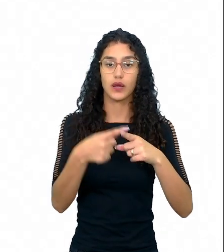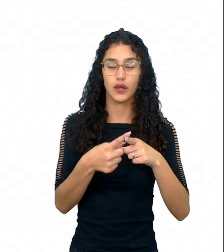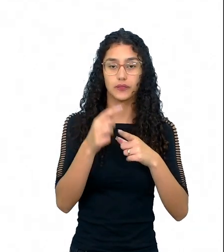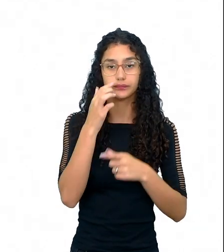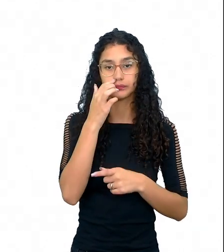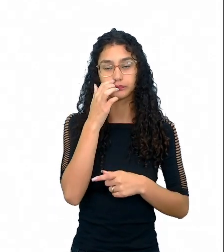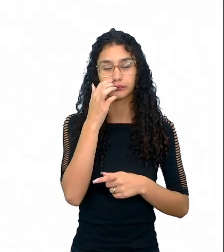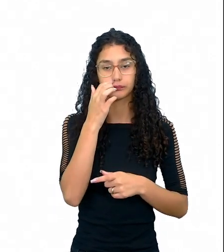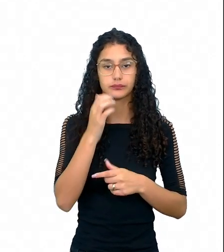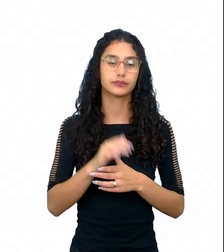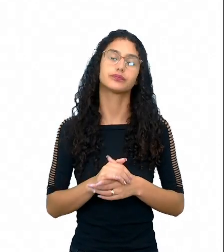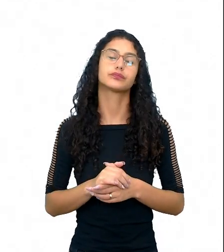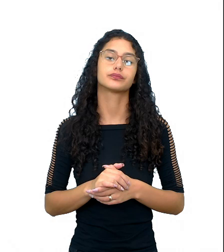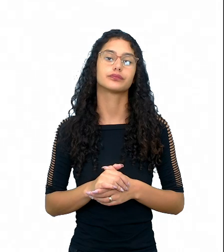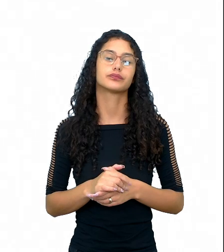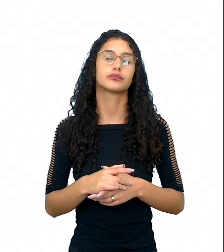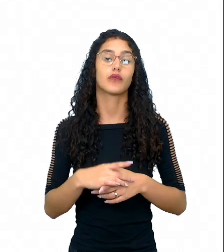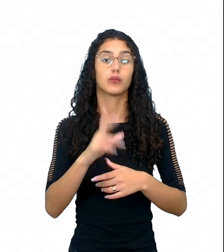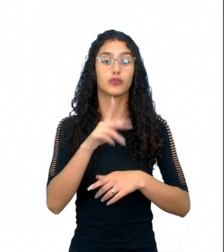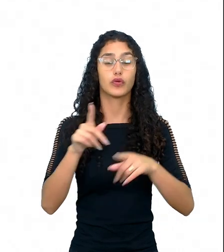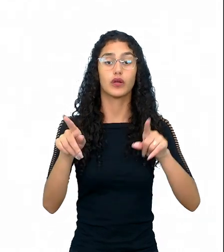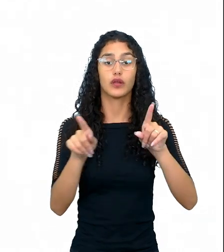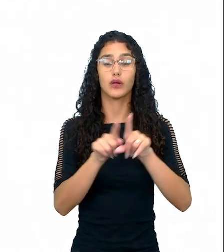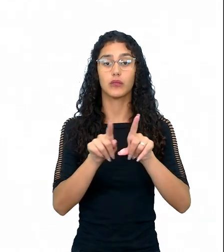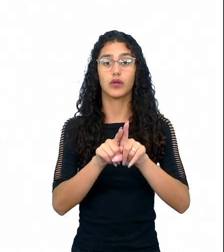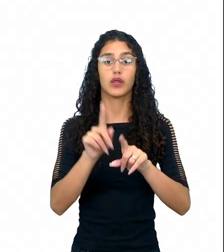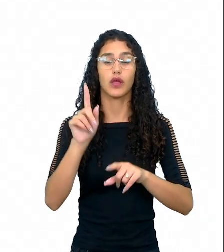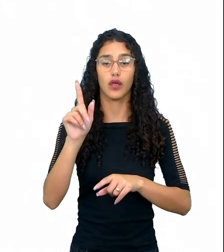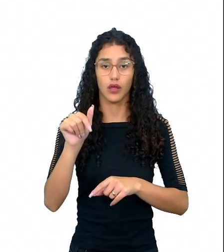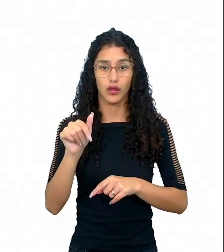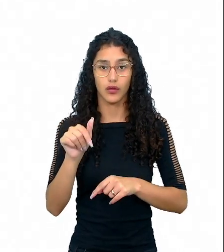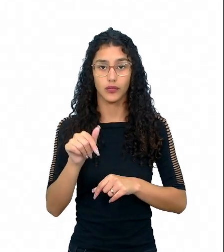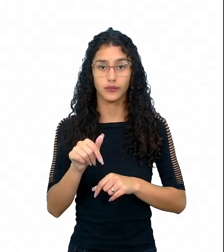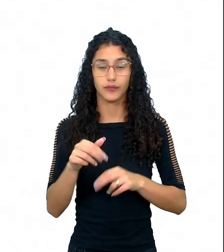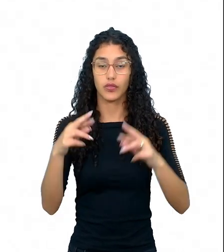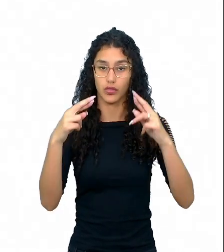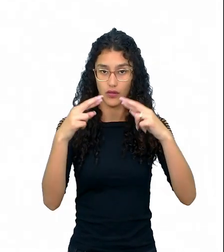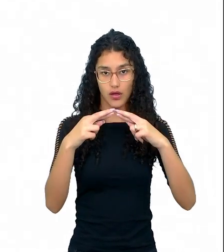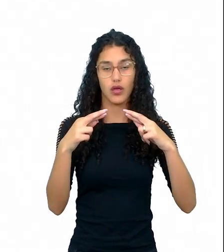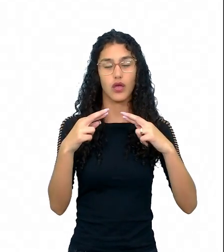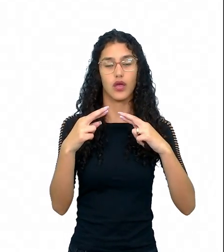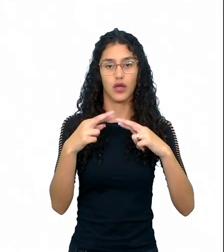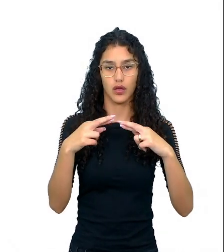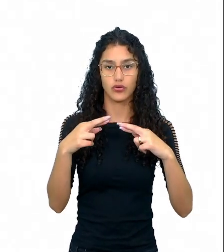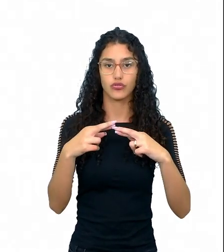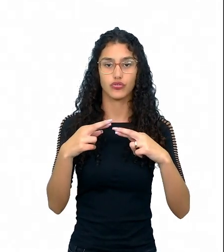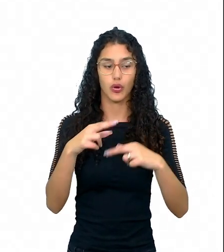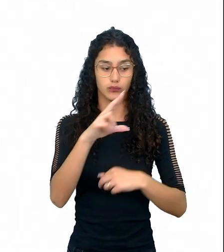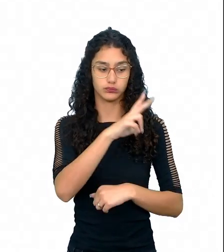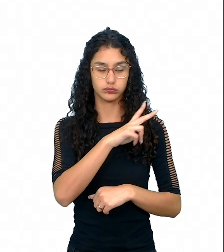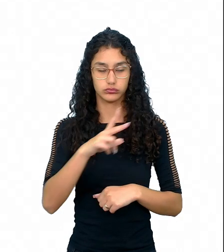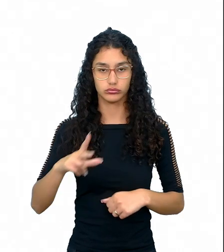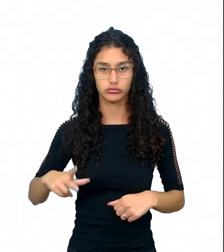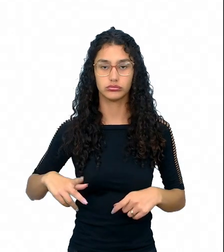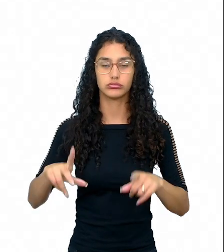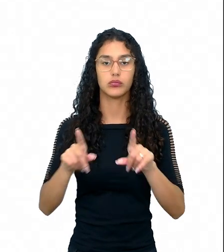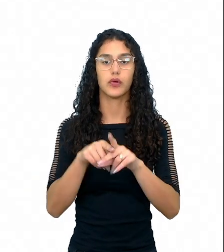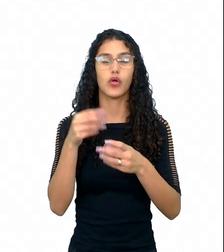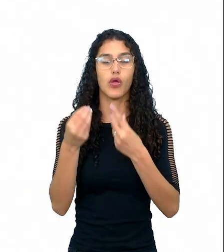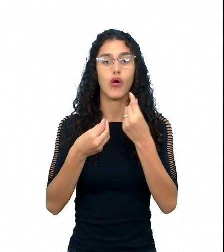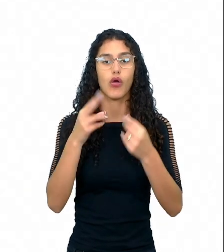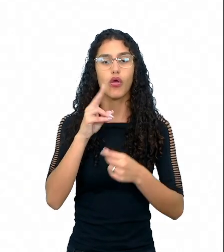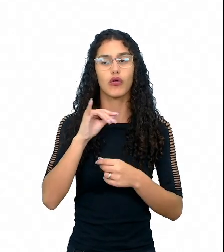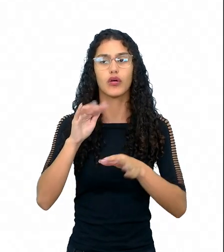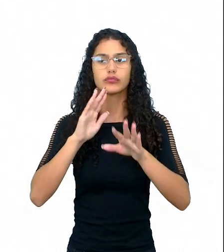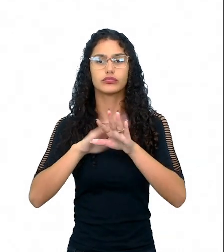professor, que inclusive ele também é da rede, né, da rede pública, onde ele